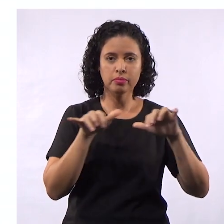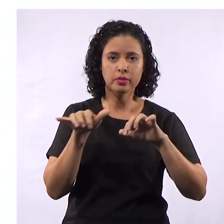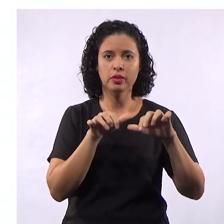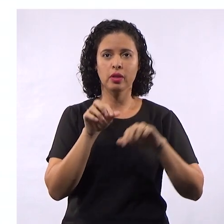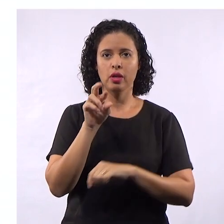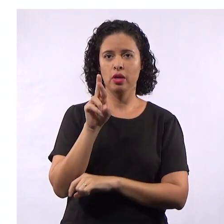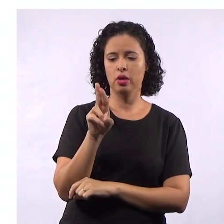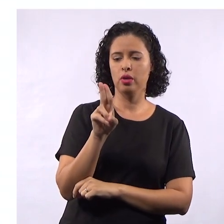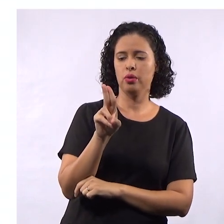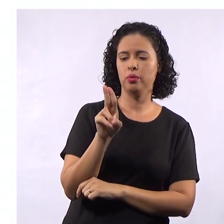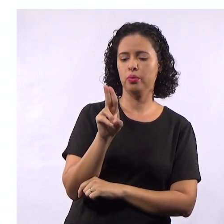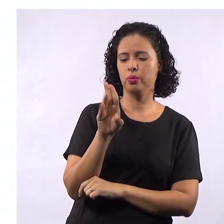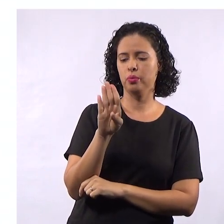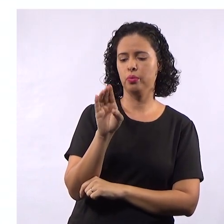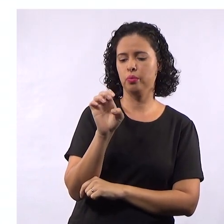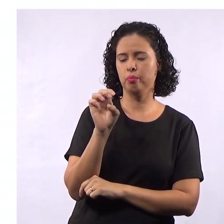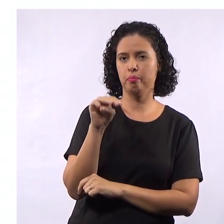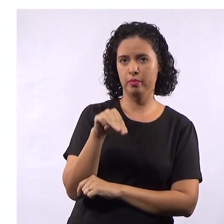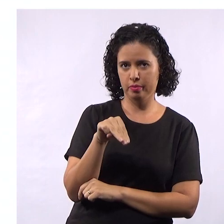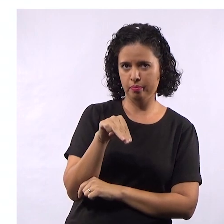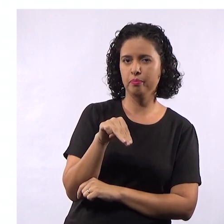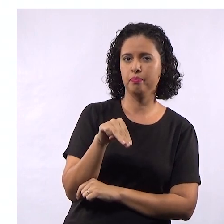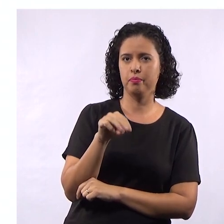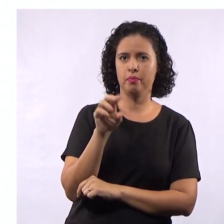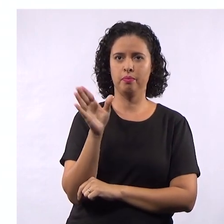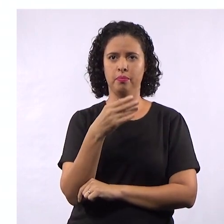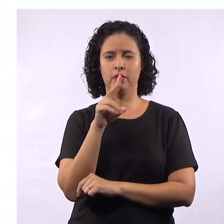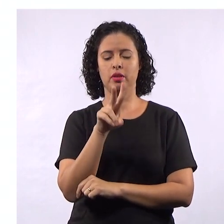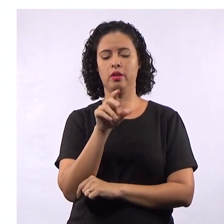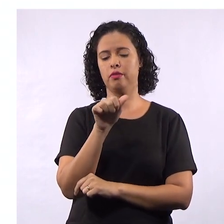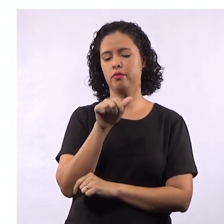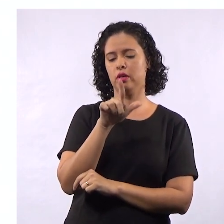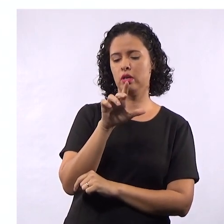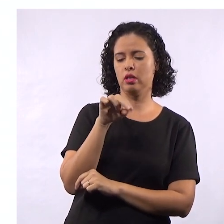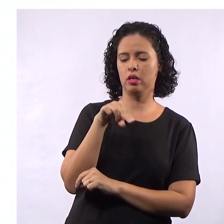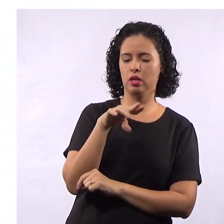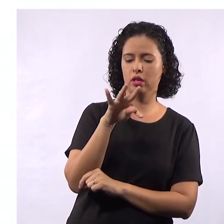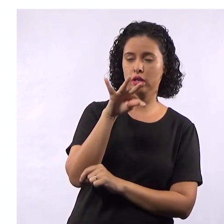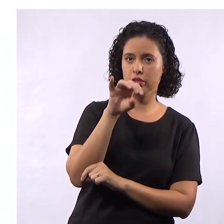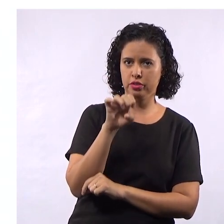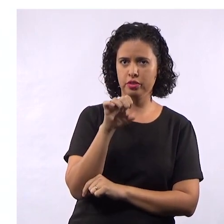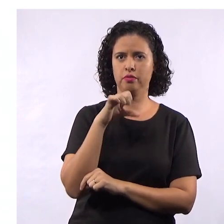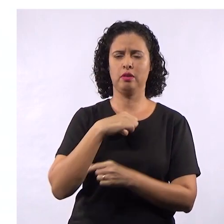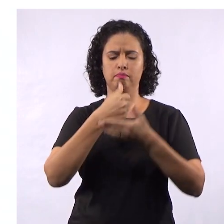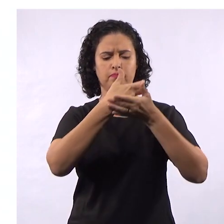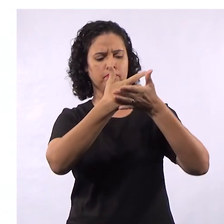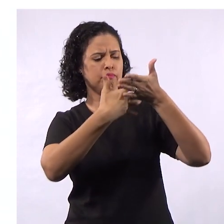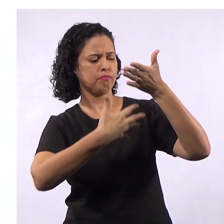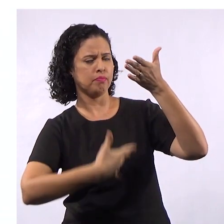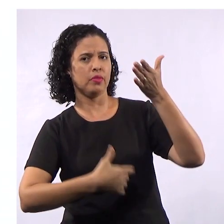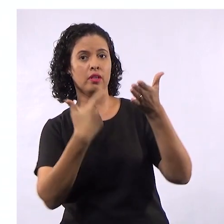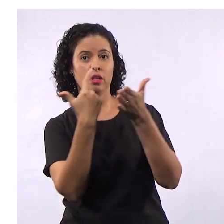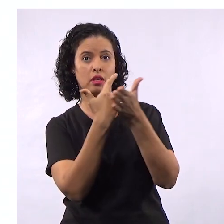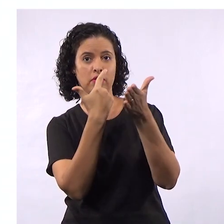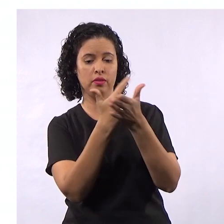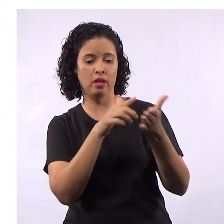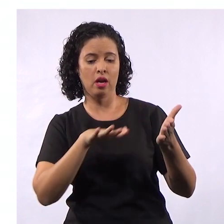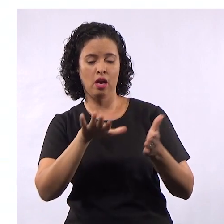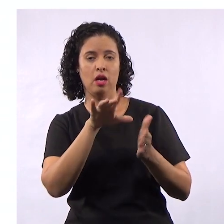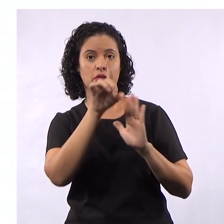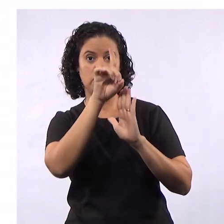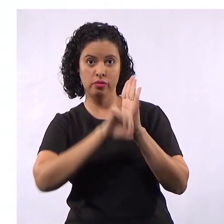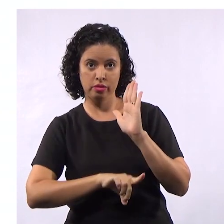Rubem Valente, ou pode colocar Direito Civil Facilitado, que vai aparecer ali uma série de livros de Direito Civil, e você vai